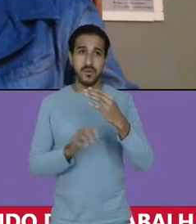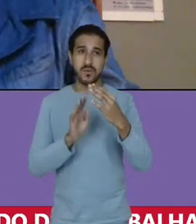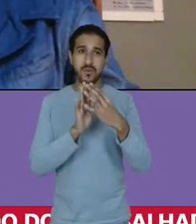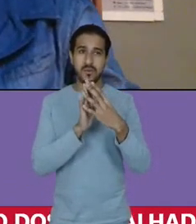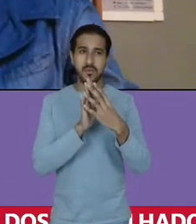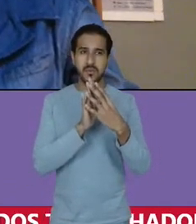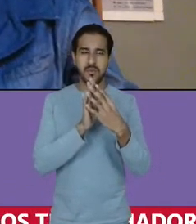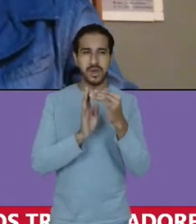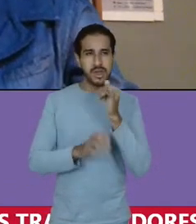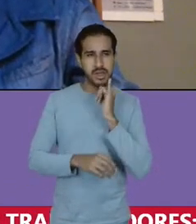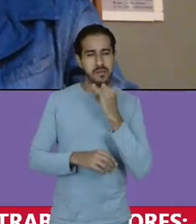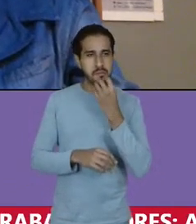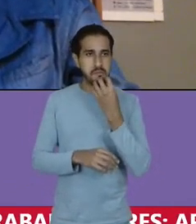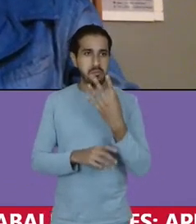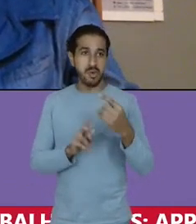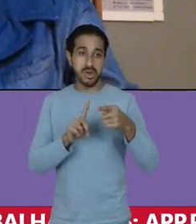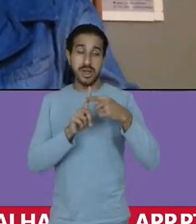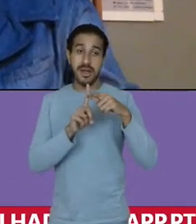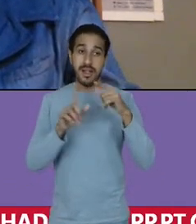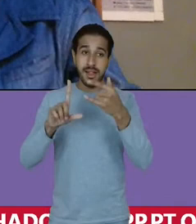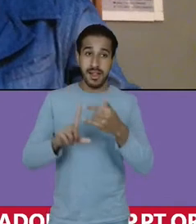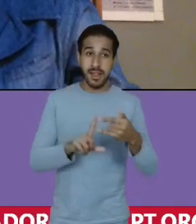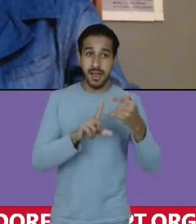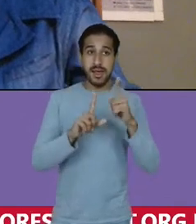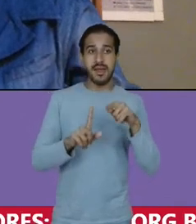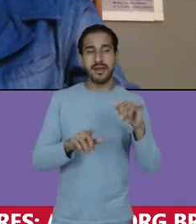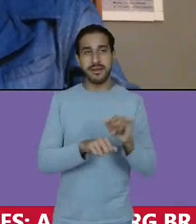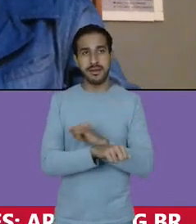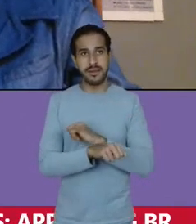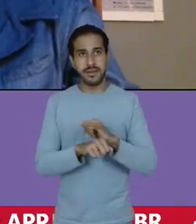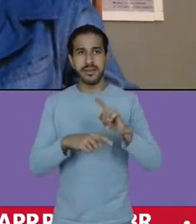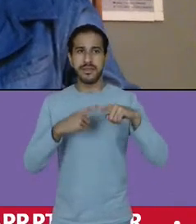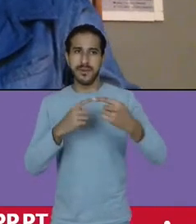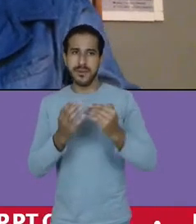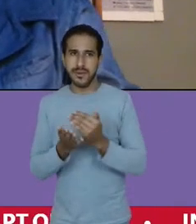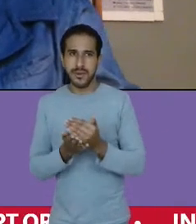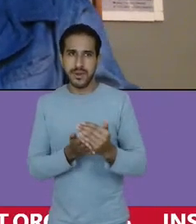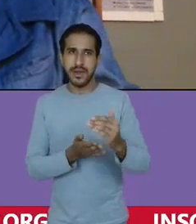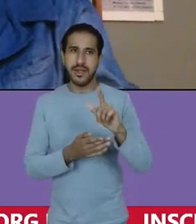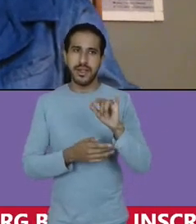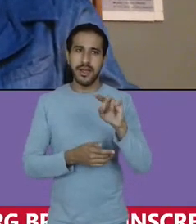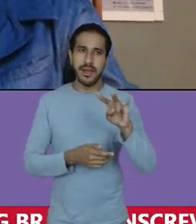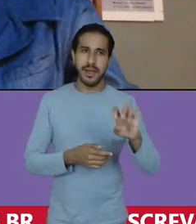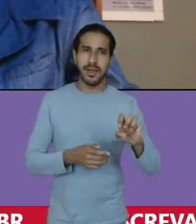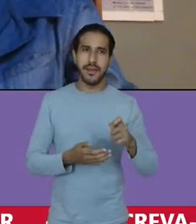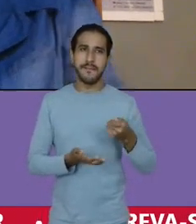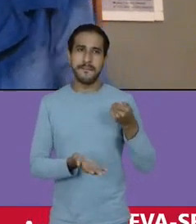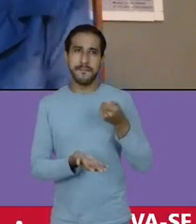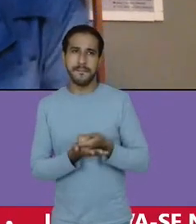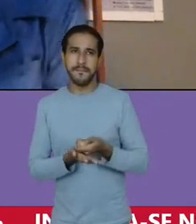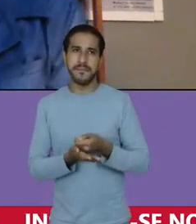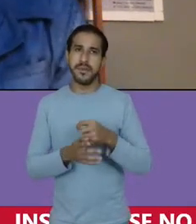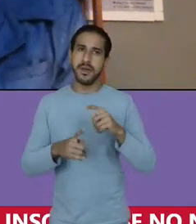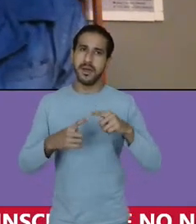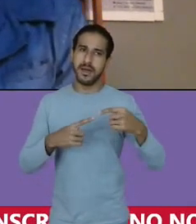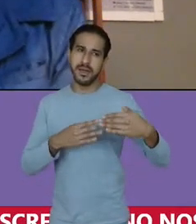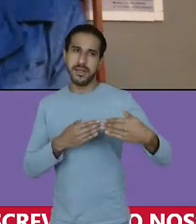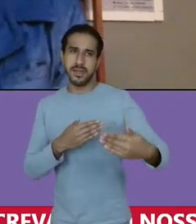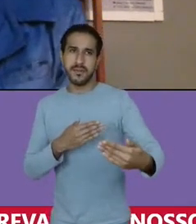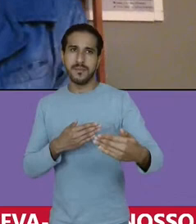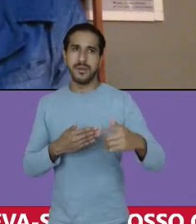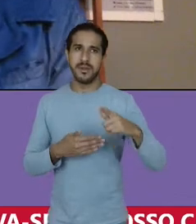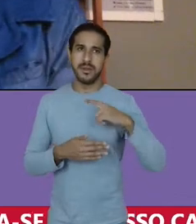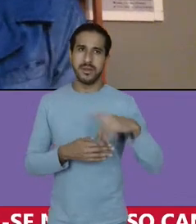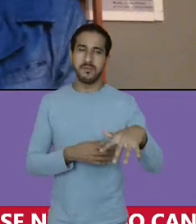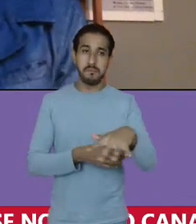sucedido. Então, acho que as lives foram uma estratégia. E aí, depois começaram a ter essas lives pagas. Enfim, acho que aí teve um